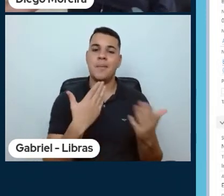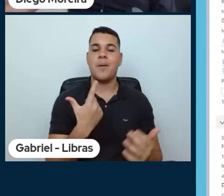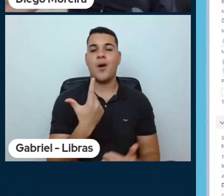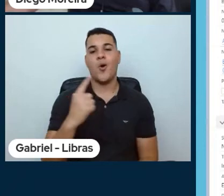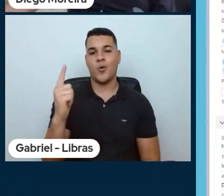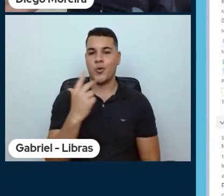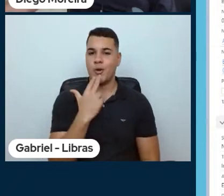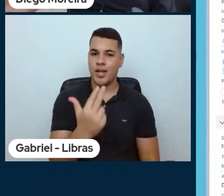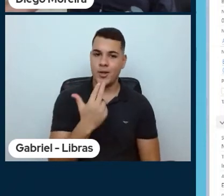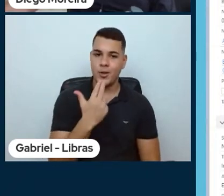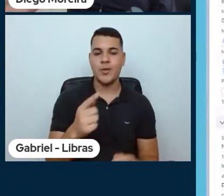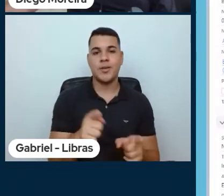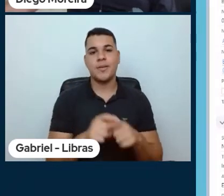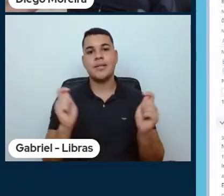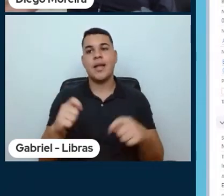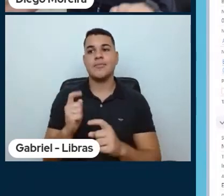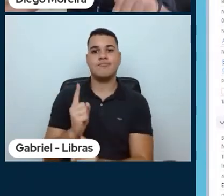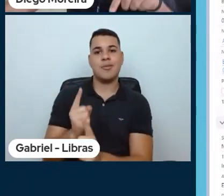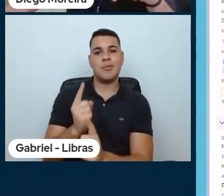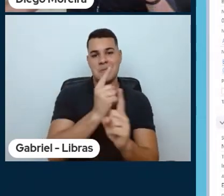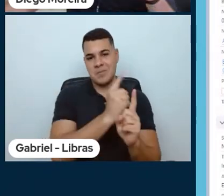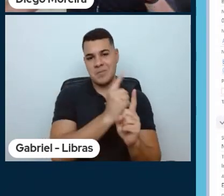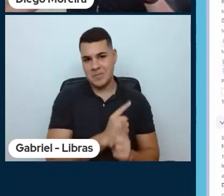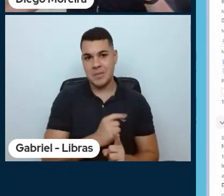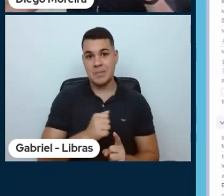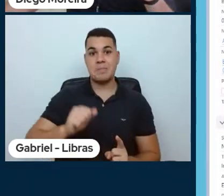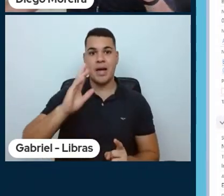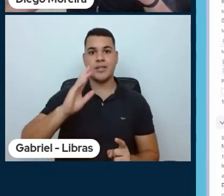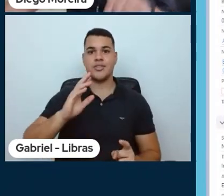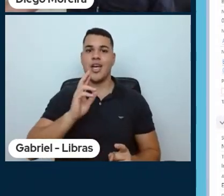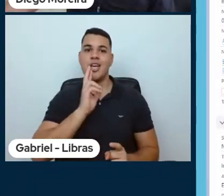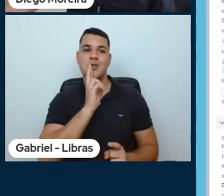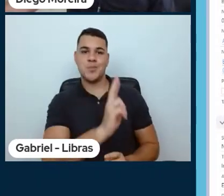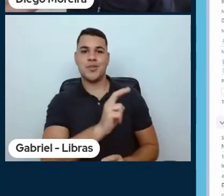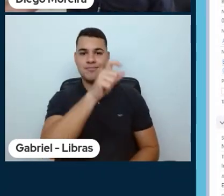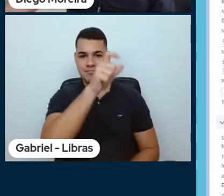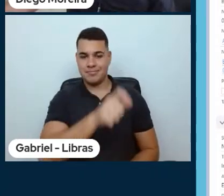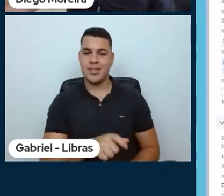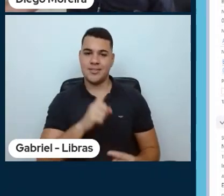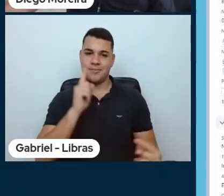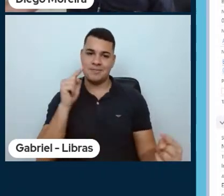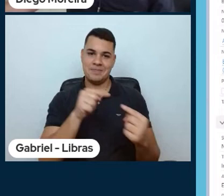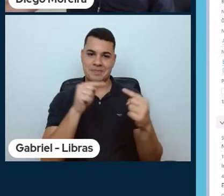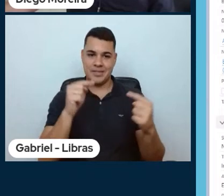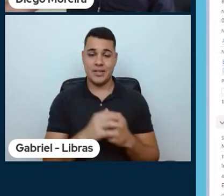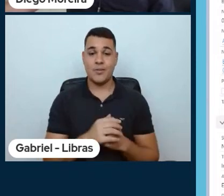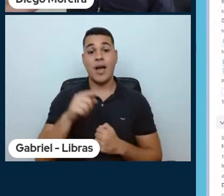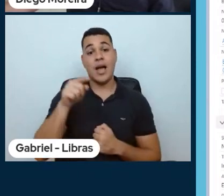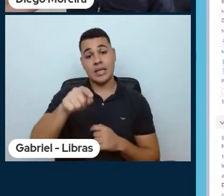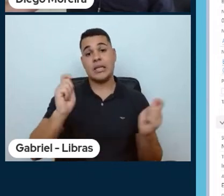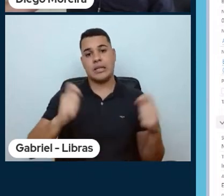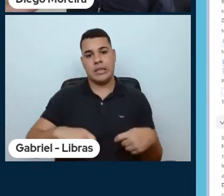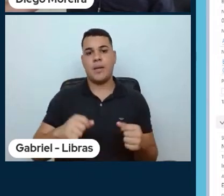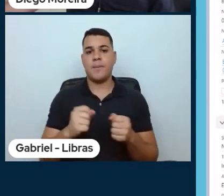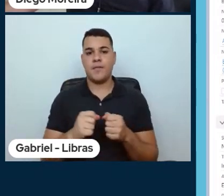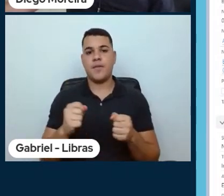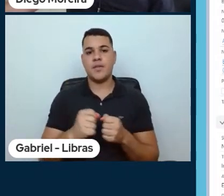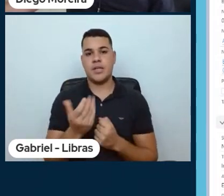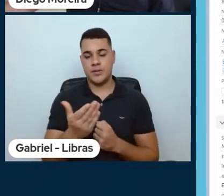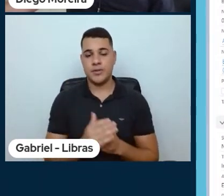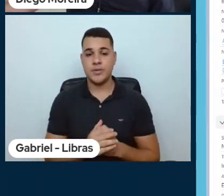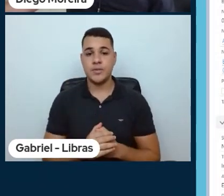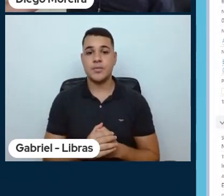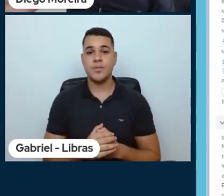forma acertada, assertiva, né, aqui dentro. Então, aqui você vai conseguir fazer